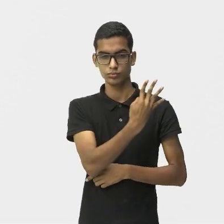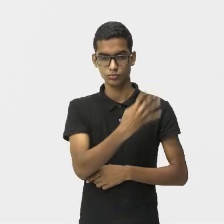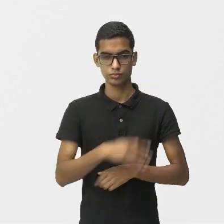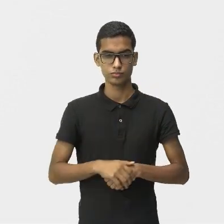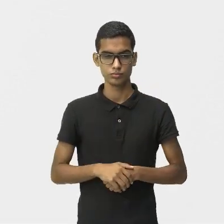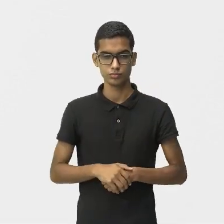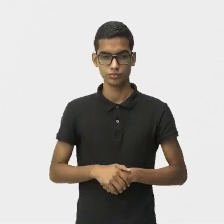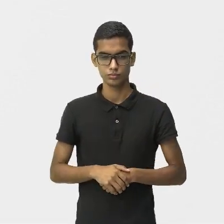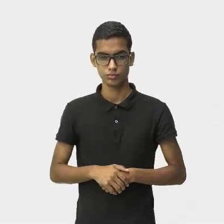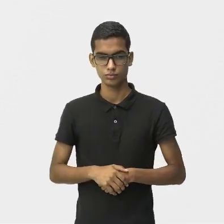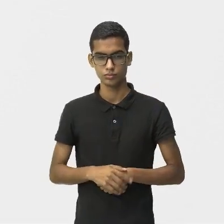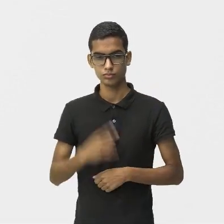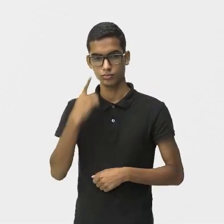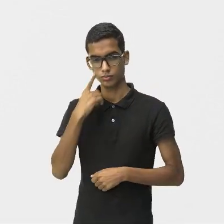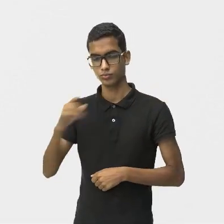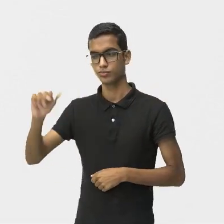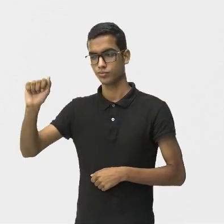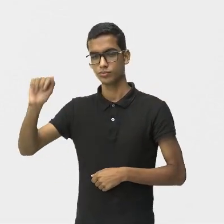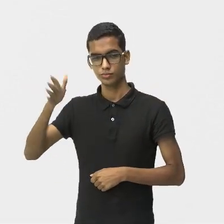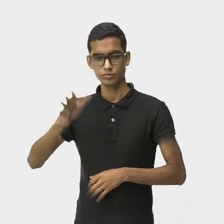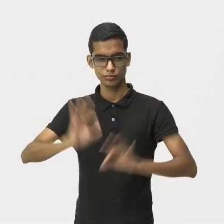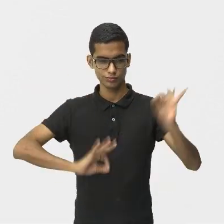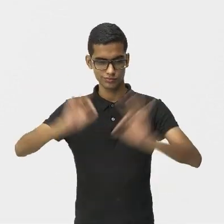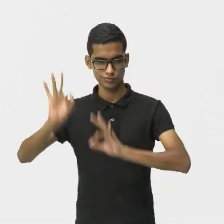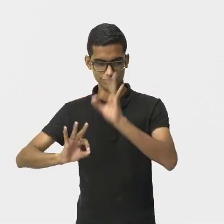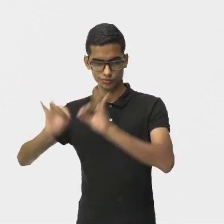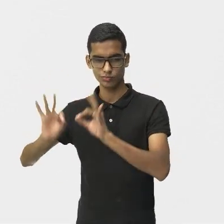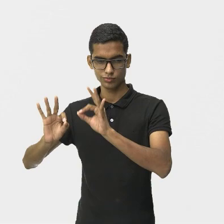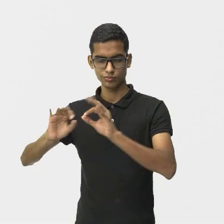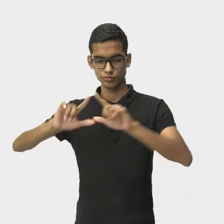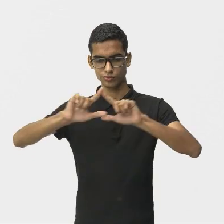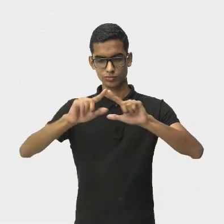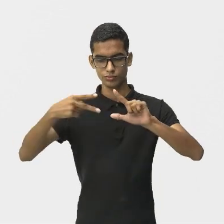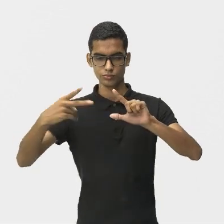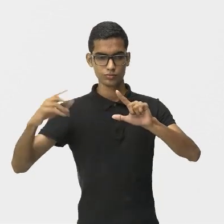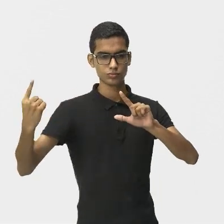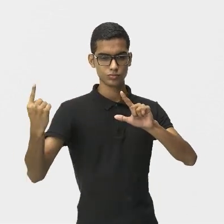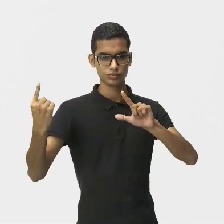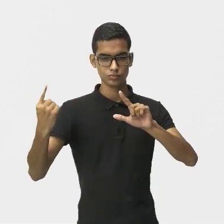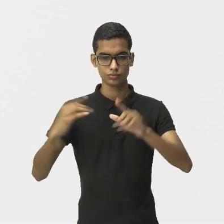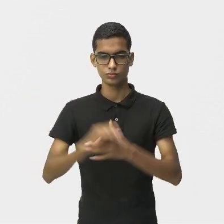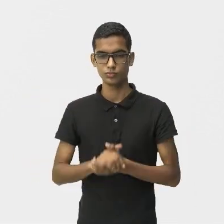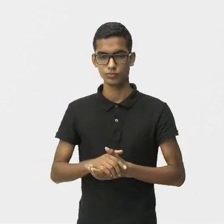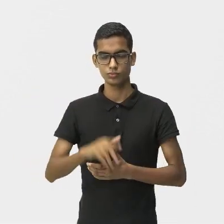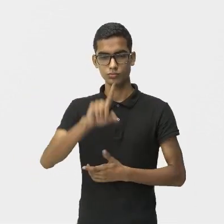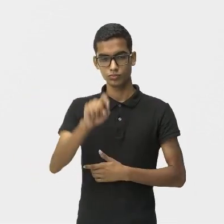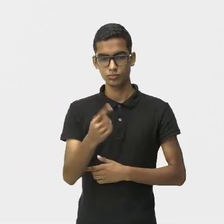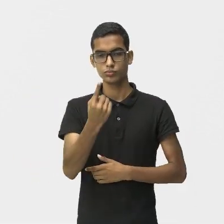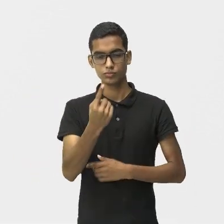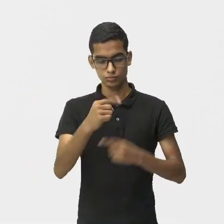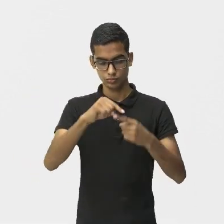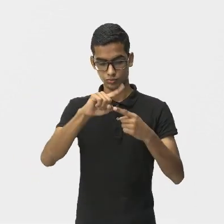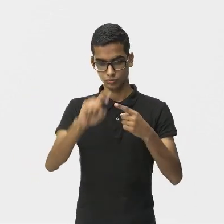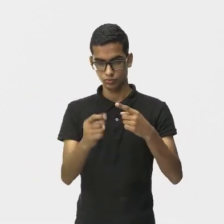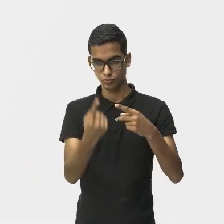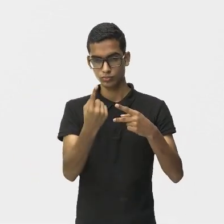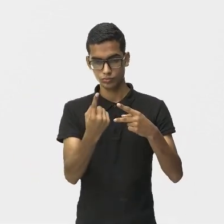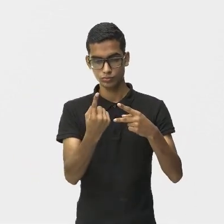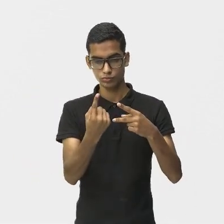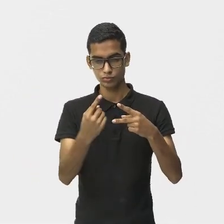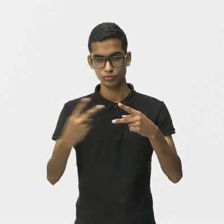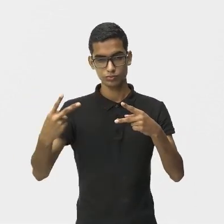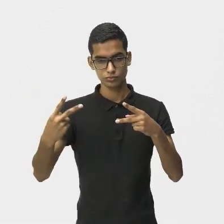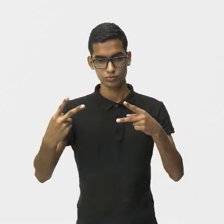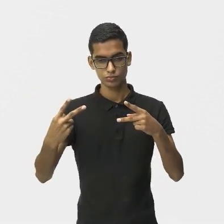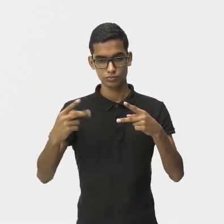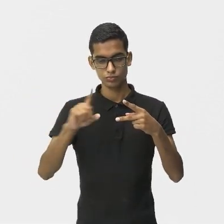dela. Aqui a letra A, que nós já fizemos, olha só, o delta deu igual a 1, né? x1, 2 e o x2 igual